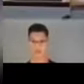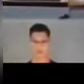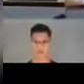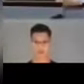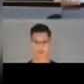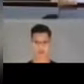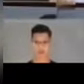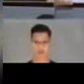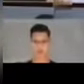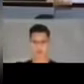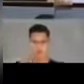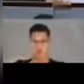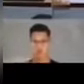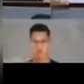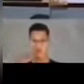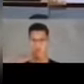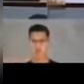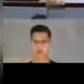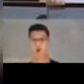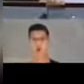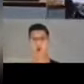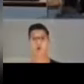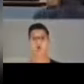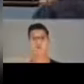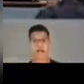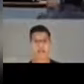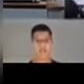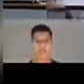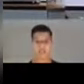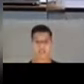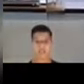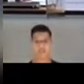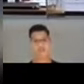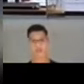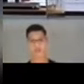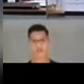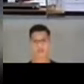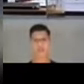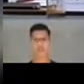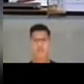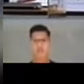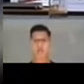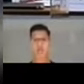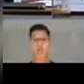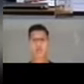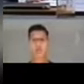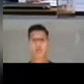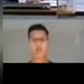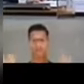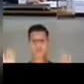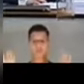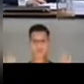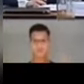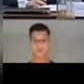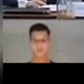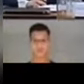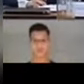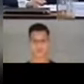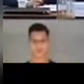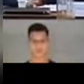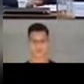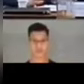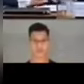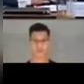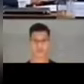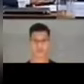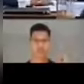fazendo discurso. Pois é. Ele me chamou de covarde. Mas, presidente, Vossa Excelência tinha que estar aqui. Porque aí o presidente seria neutro para decidir a situação. Pela ordem do presidente. O senhor não tem direito à